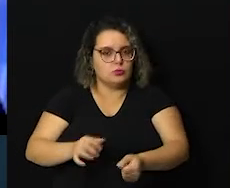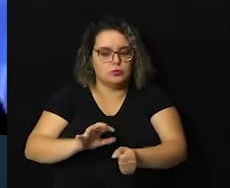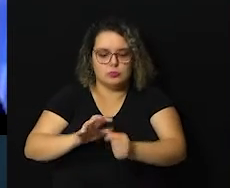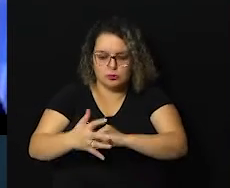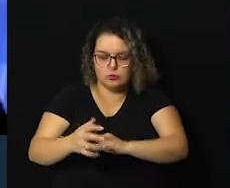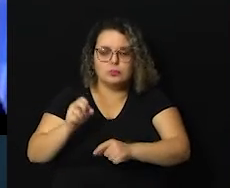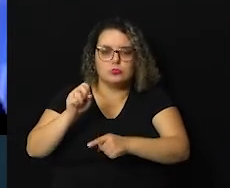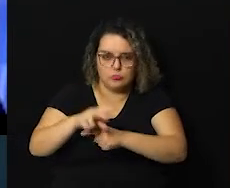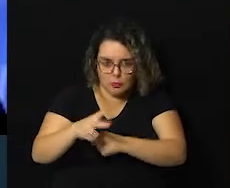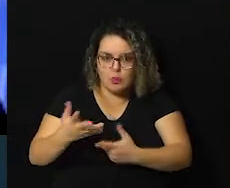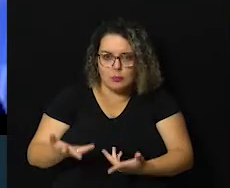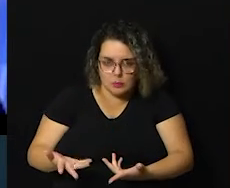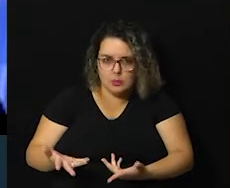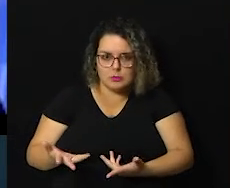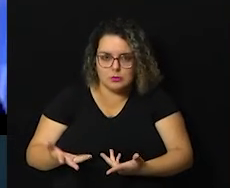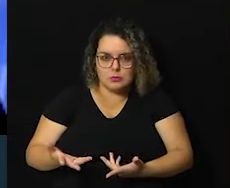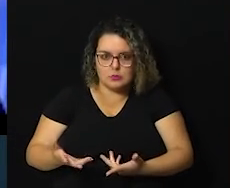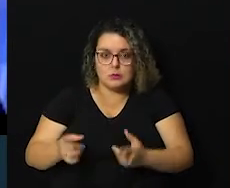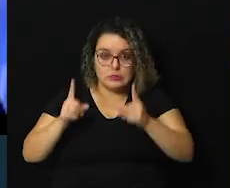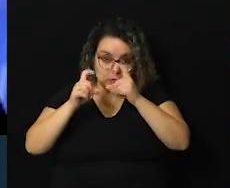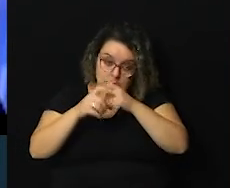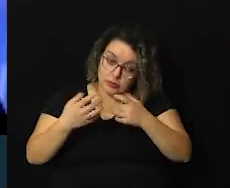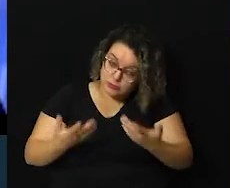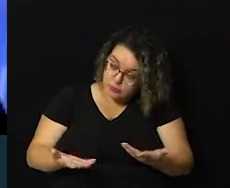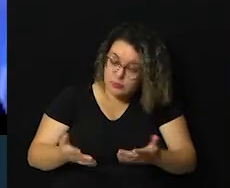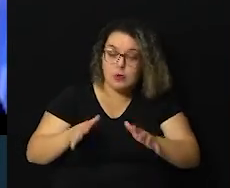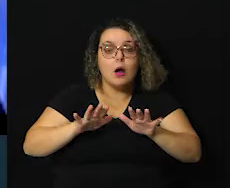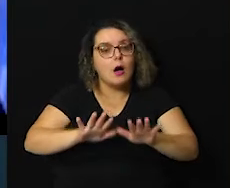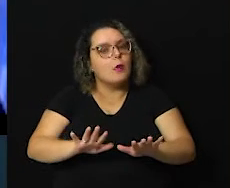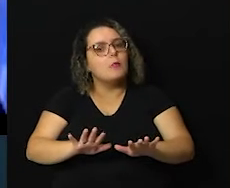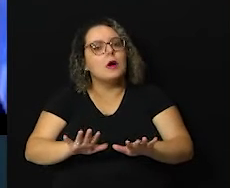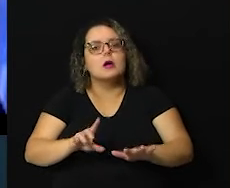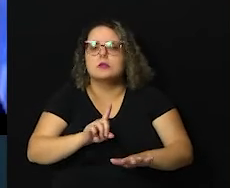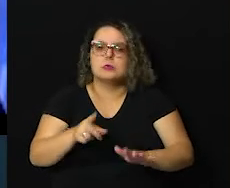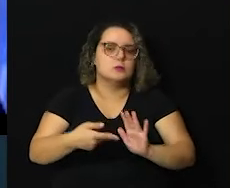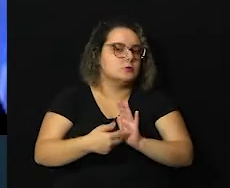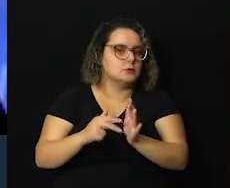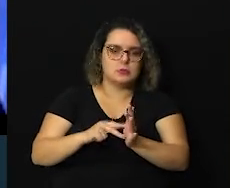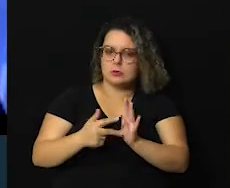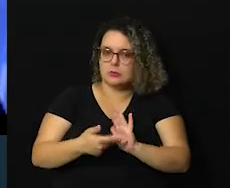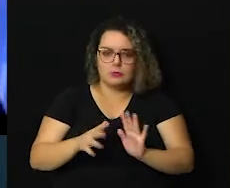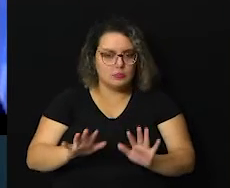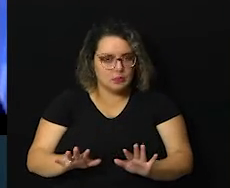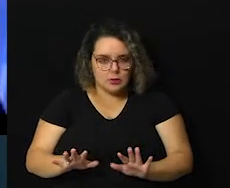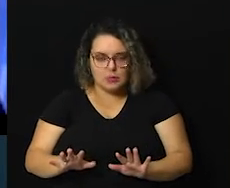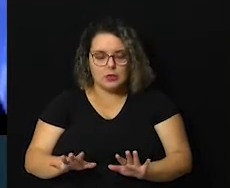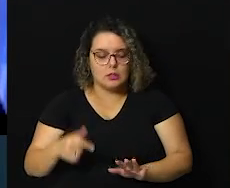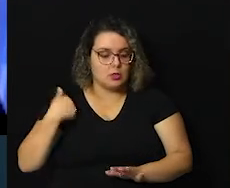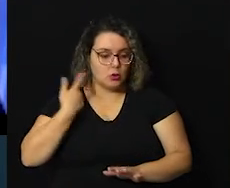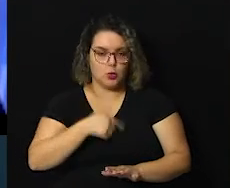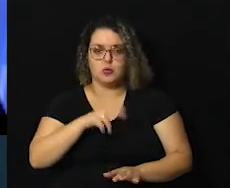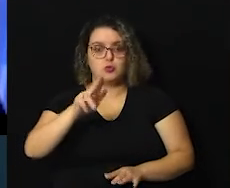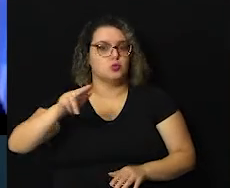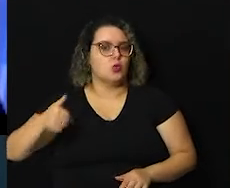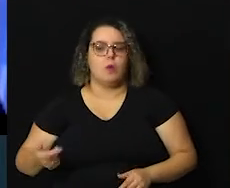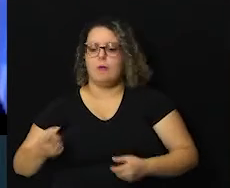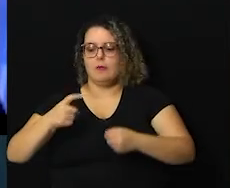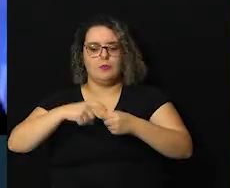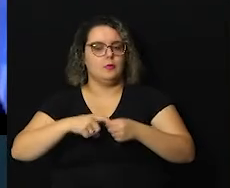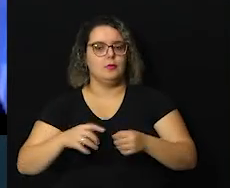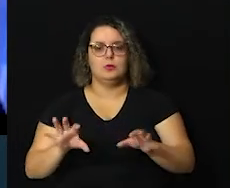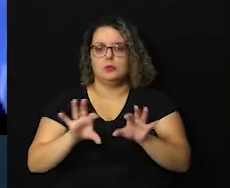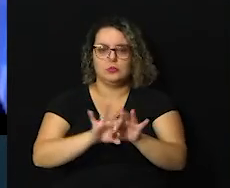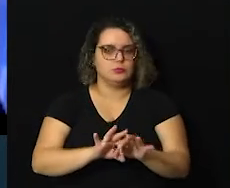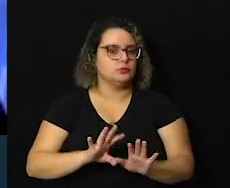uma vez por todas derrotar esse vírus e mais que tá cada vez mais difícil mas isso não significa que a gente